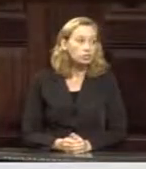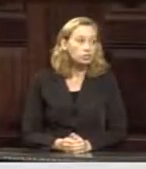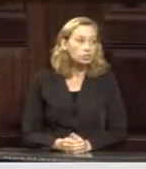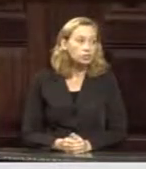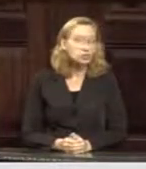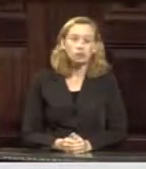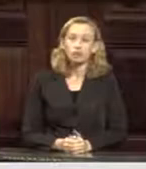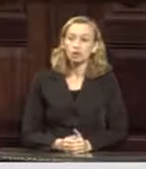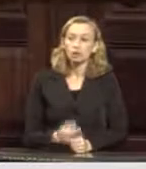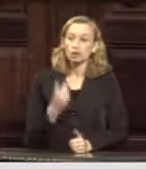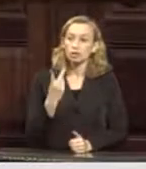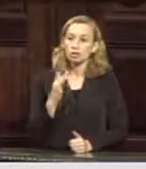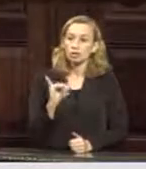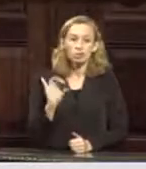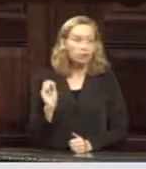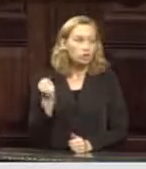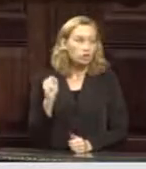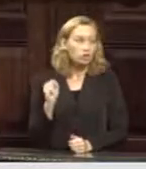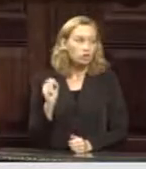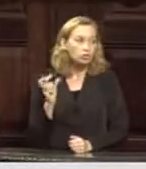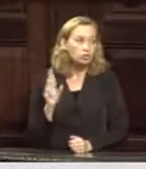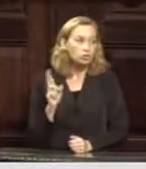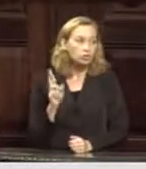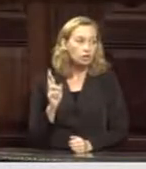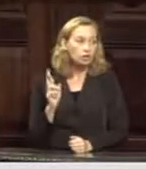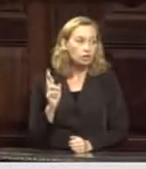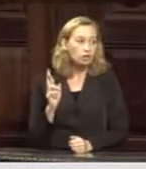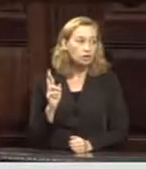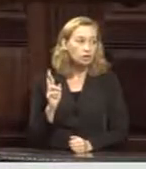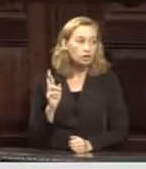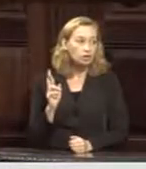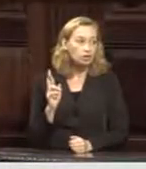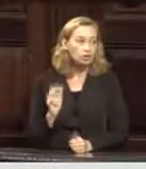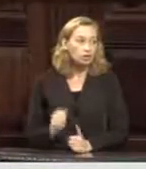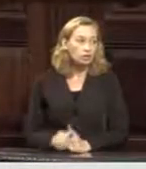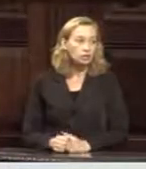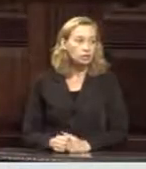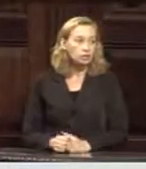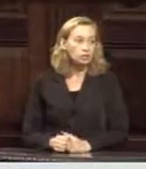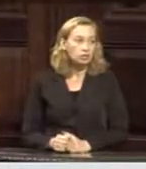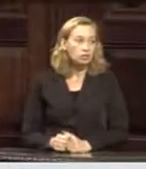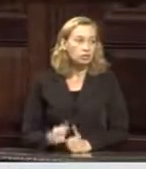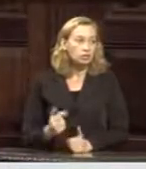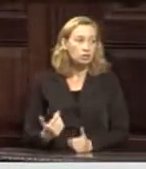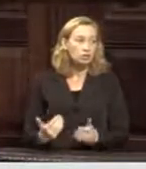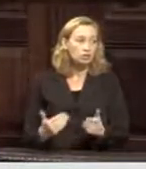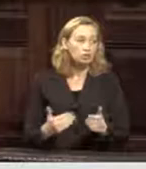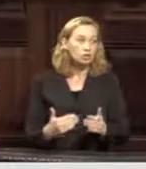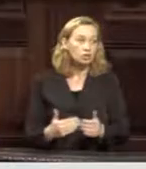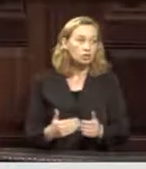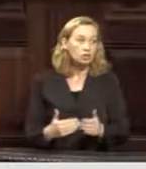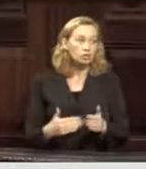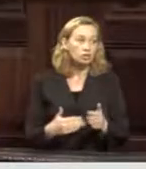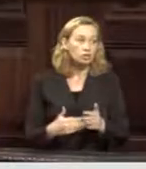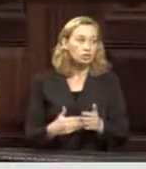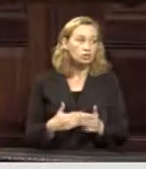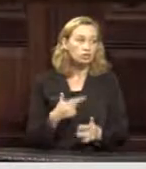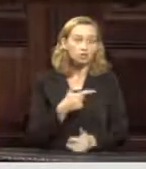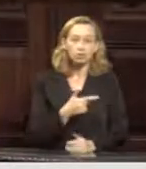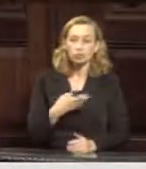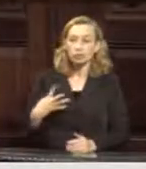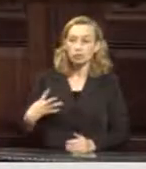2 bilhões e 12 milhões de reais devidos à função 12 desde 2013, porém computados para